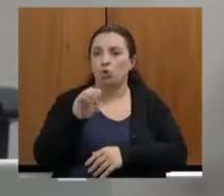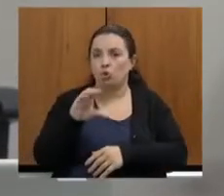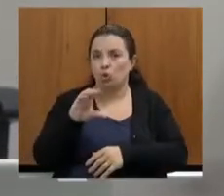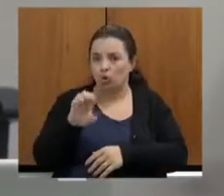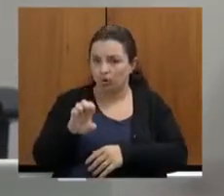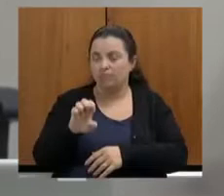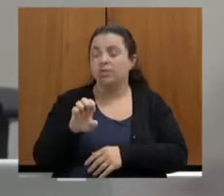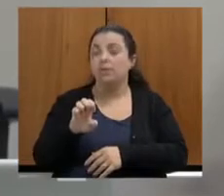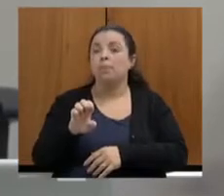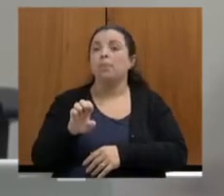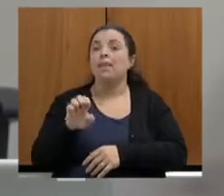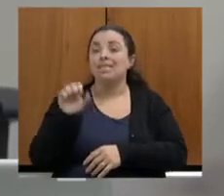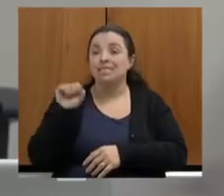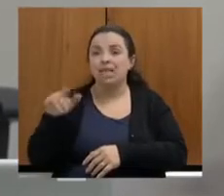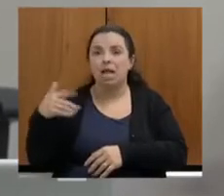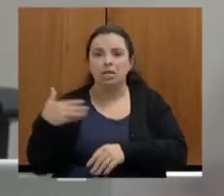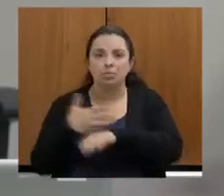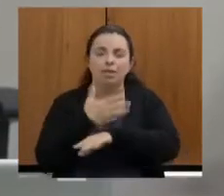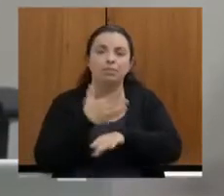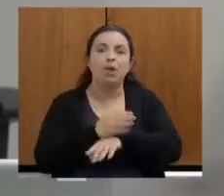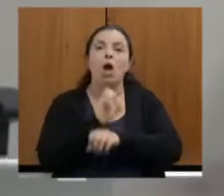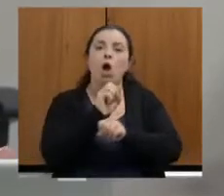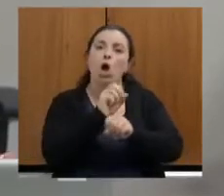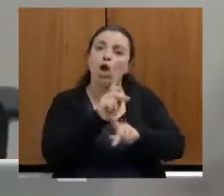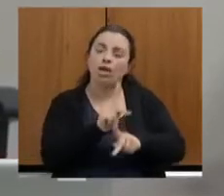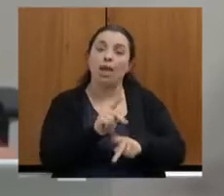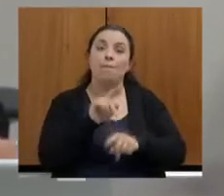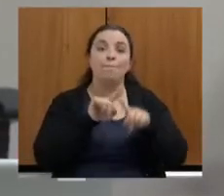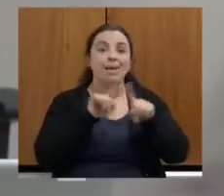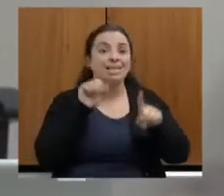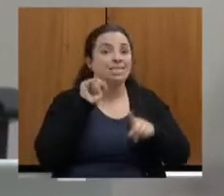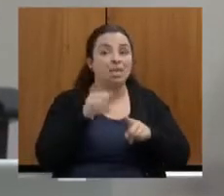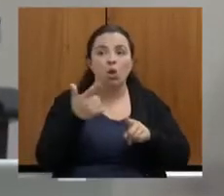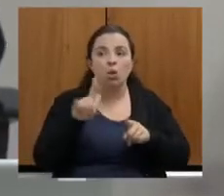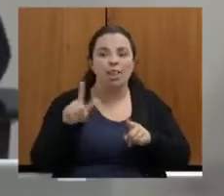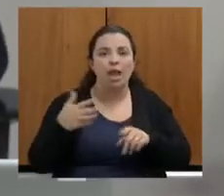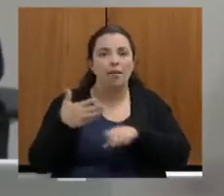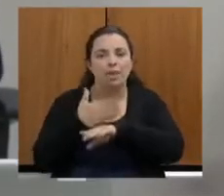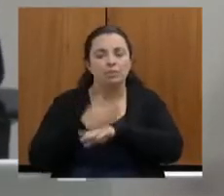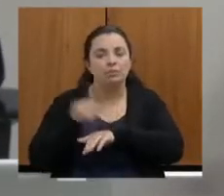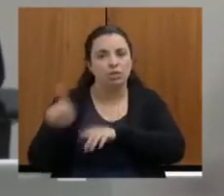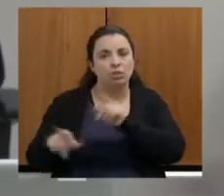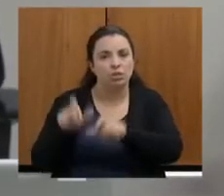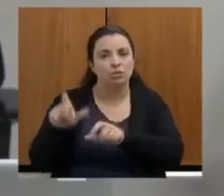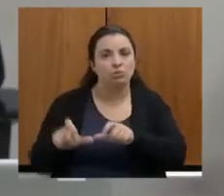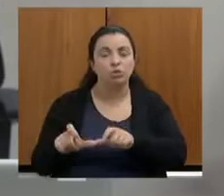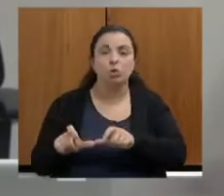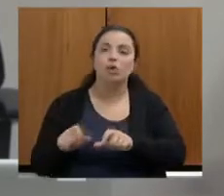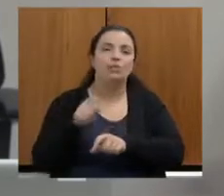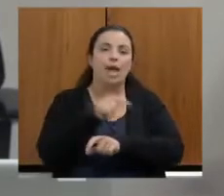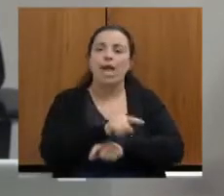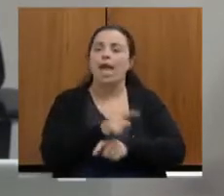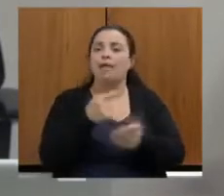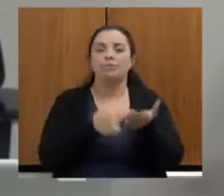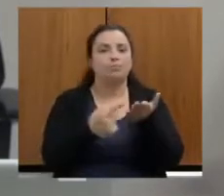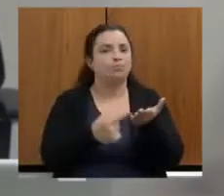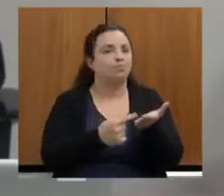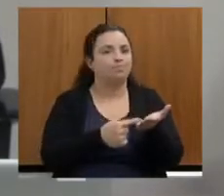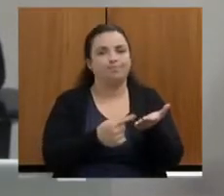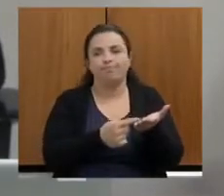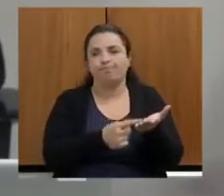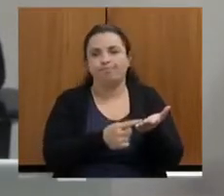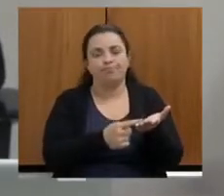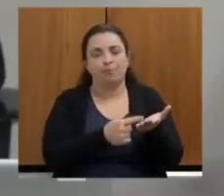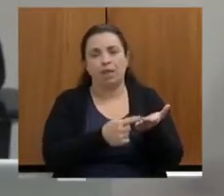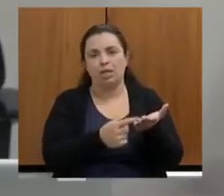repactuação e tem que ser aquela que de fato seja efetiva na vida das pessoas que sofreram crime se não